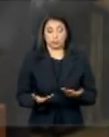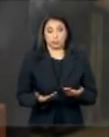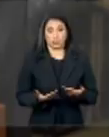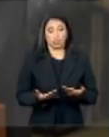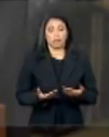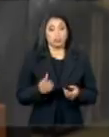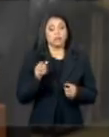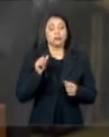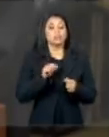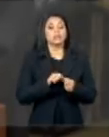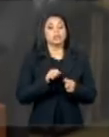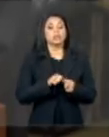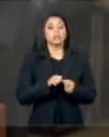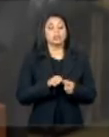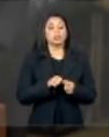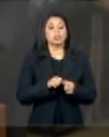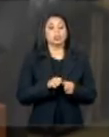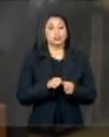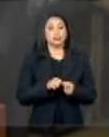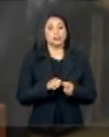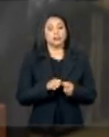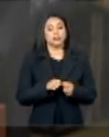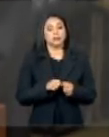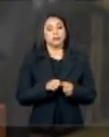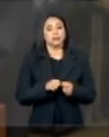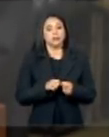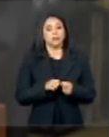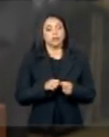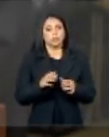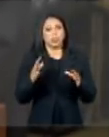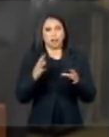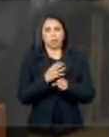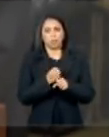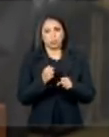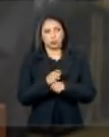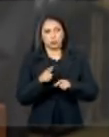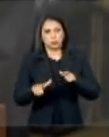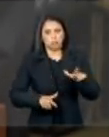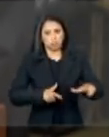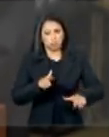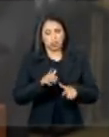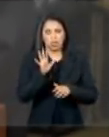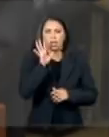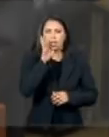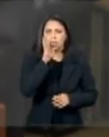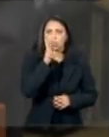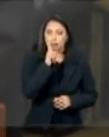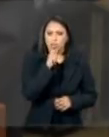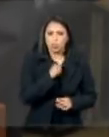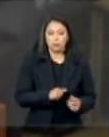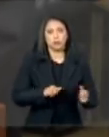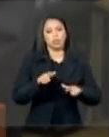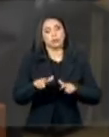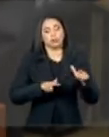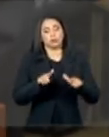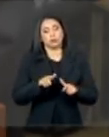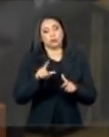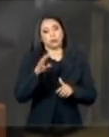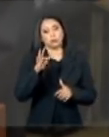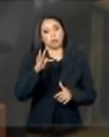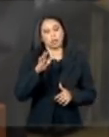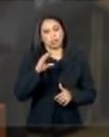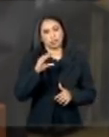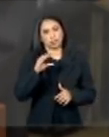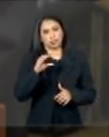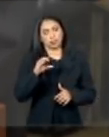a questão digamos assim do acúmulo de trabalho ou da demora no trabalho do tribunal de contas da união é